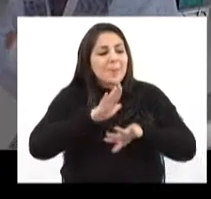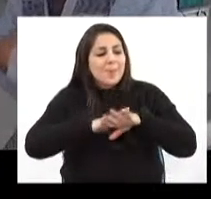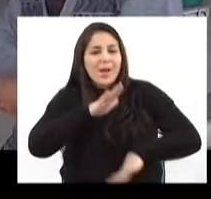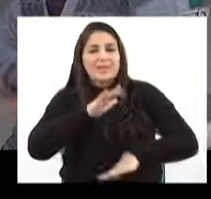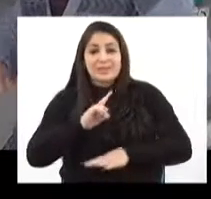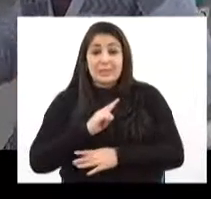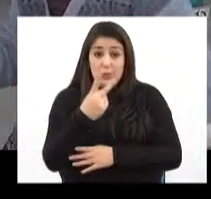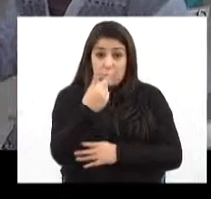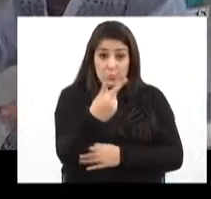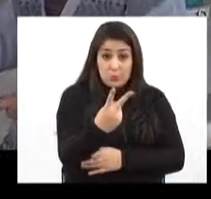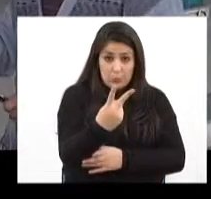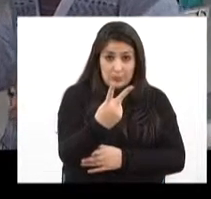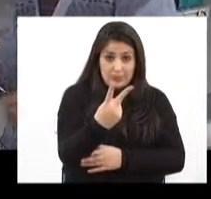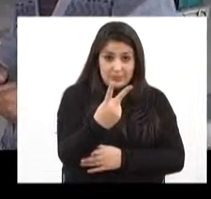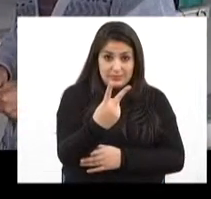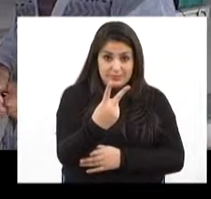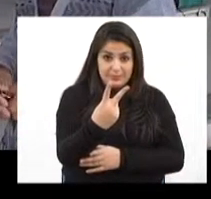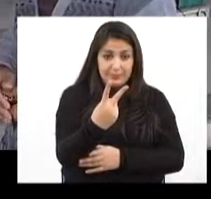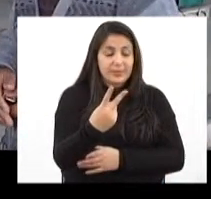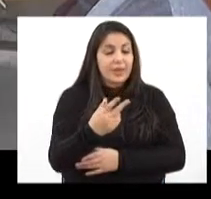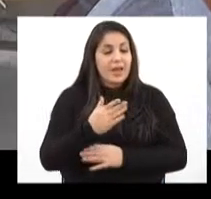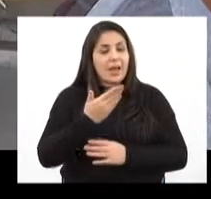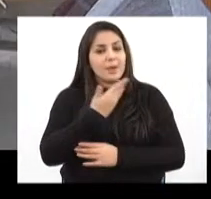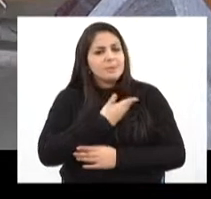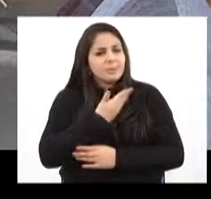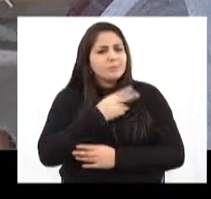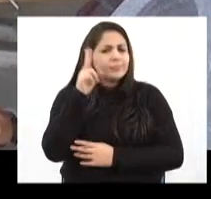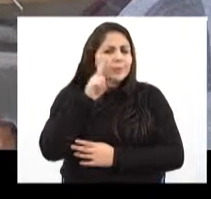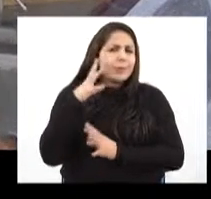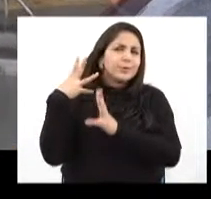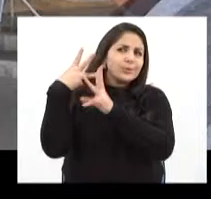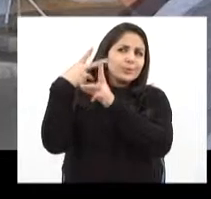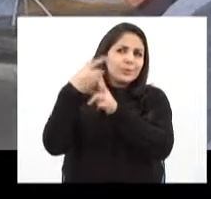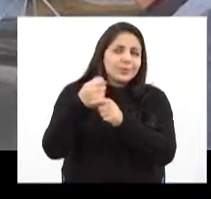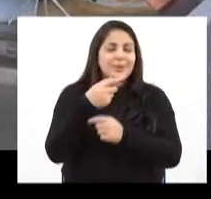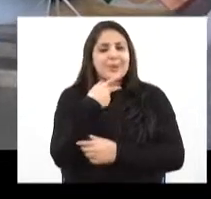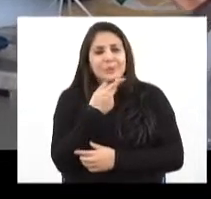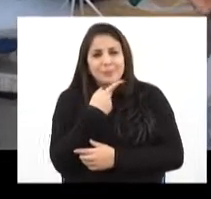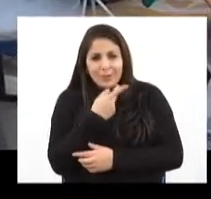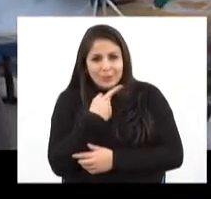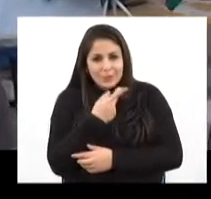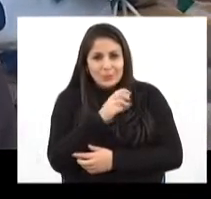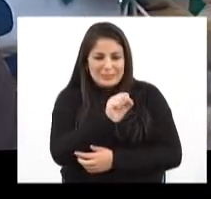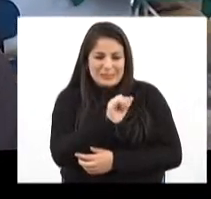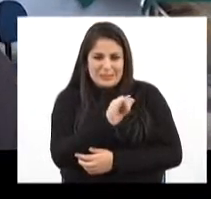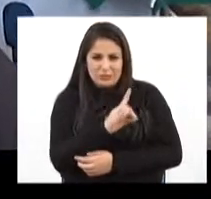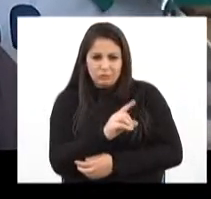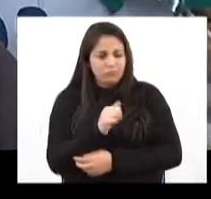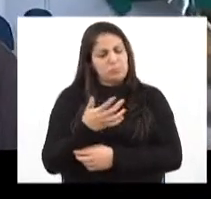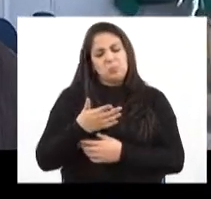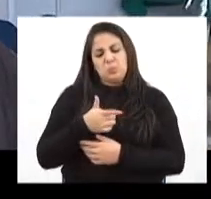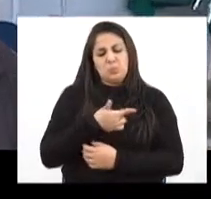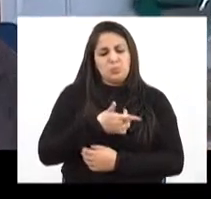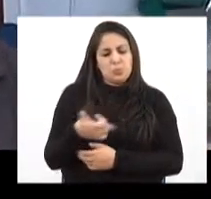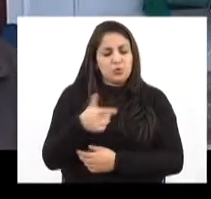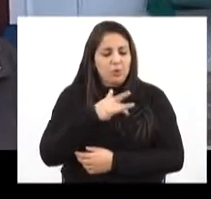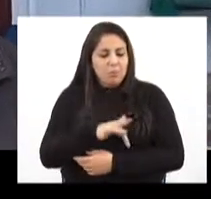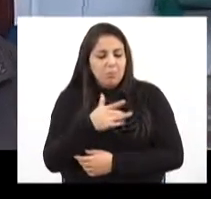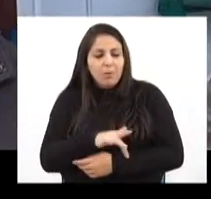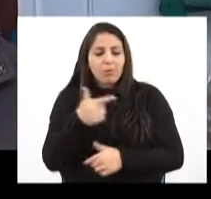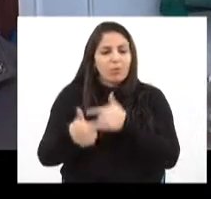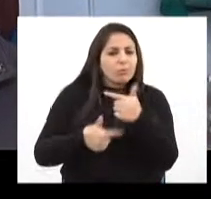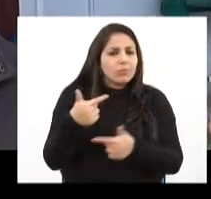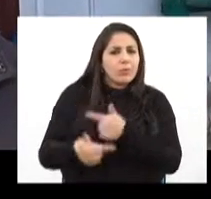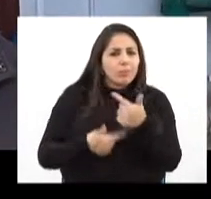Dois amigos lembraram algumas histórias. Cid disse que o padre Benjamin não tinha medo do trabalho e, com as